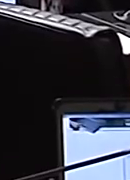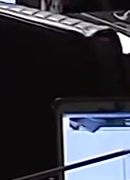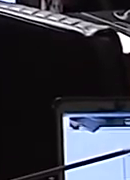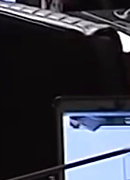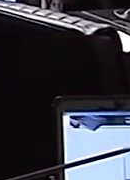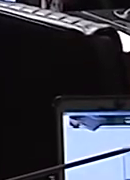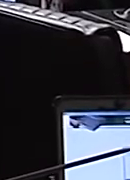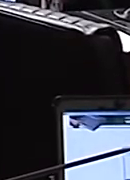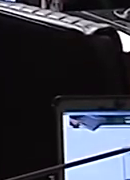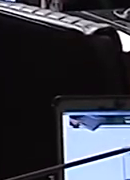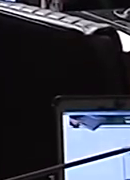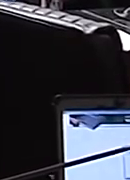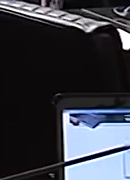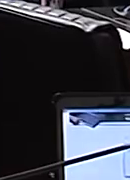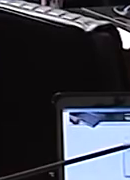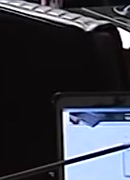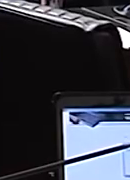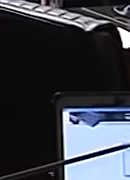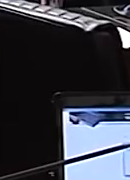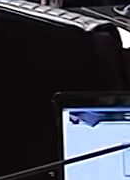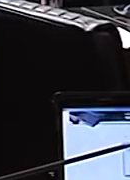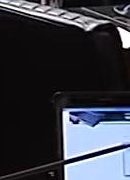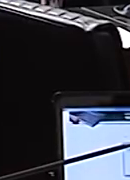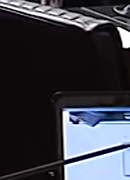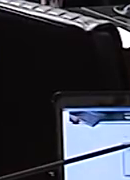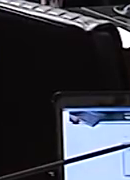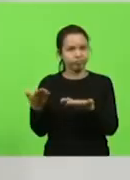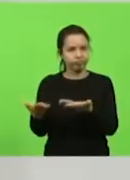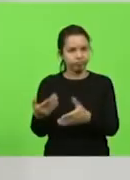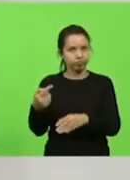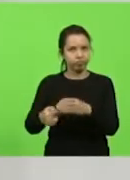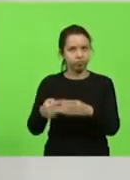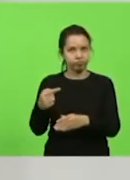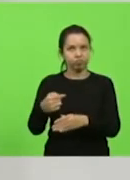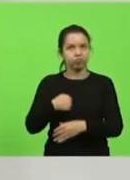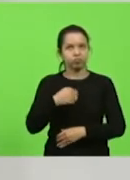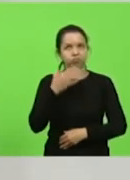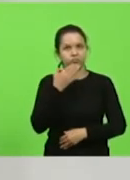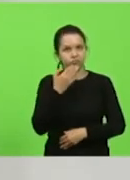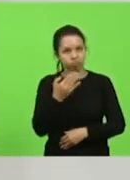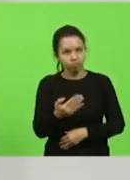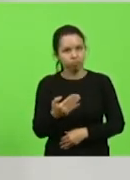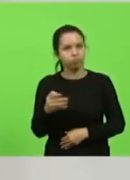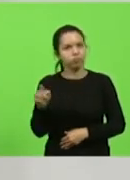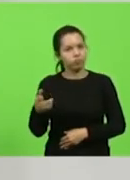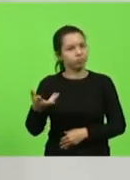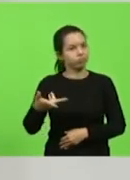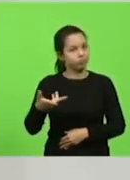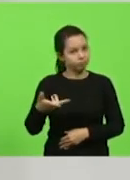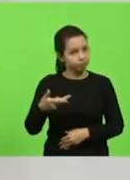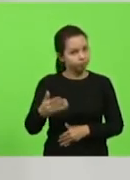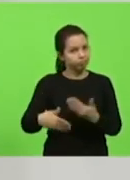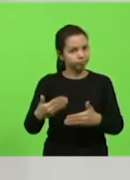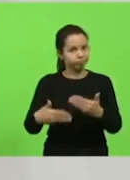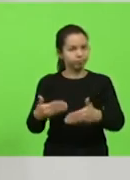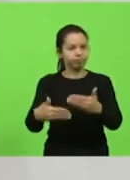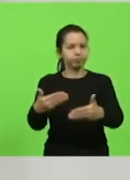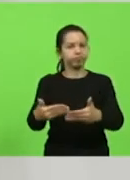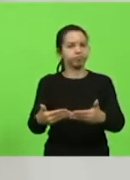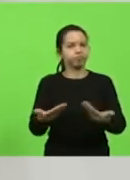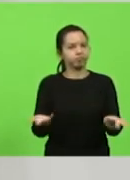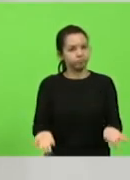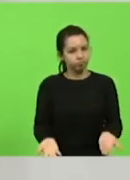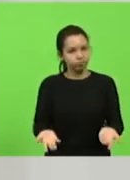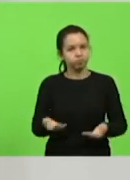permitir que hospitais filantrópicos com problemas em certidões possam receber recursos de emendas Federais e